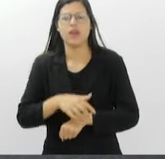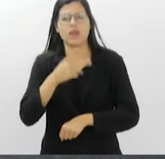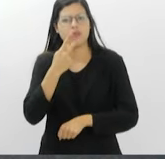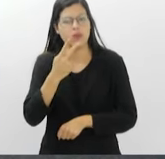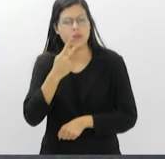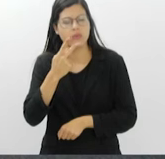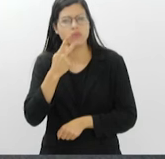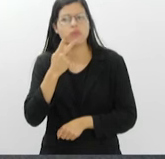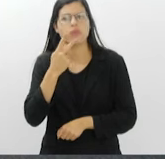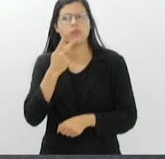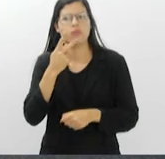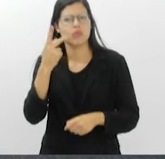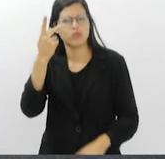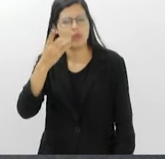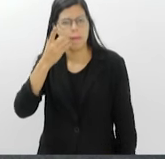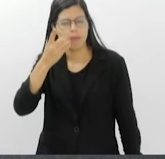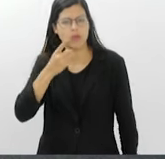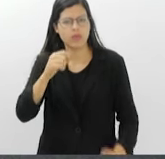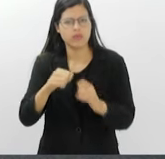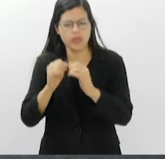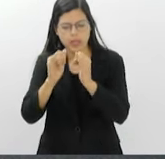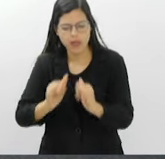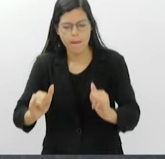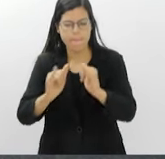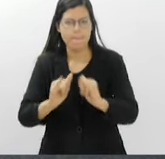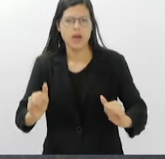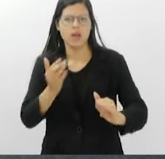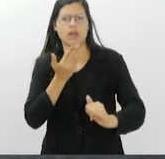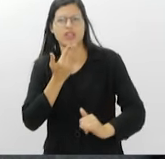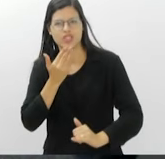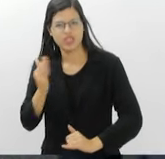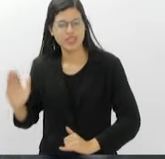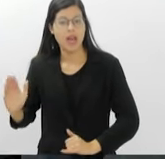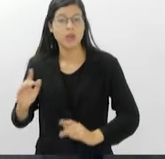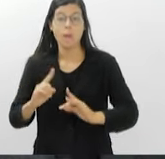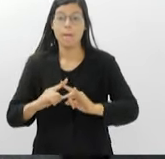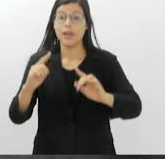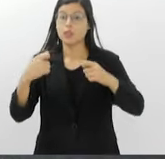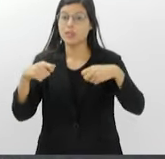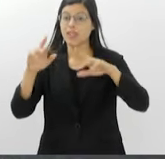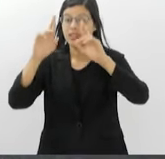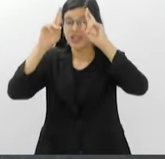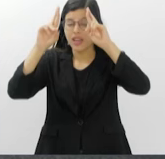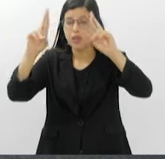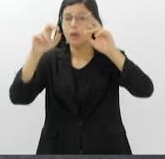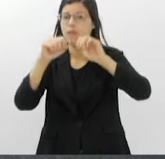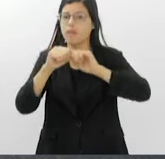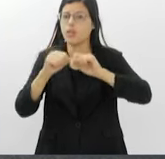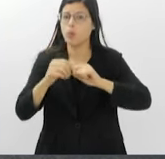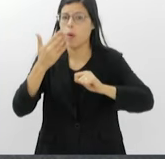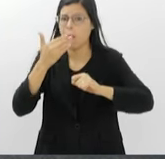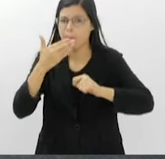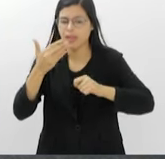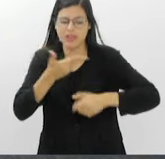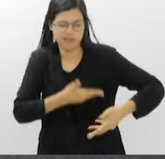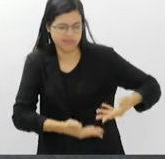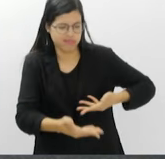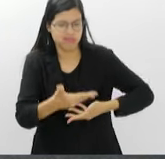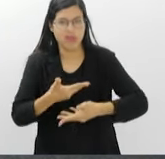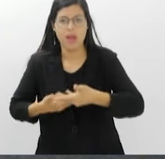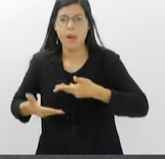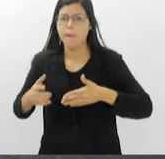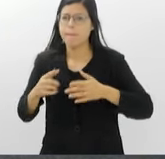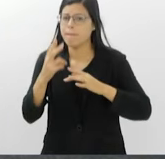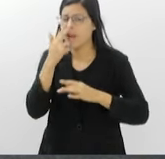os contraditórios, mas se respeitassem. Perfeitamente. O senhor fez um almoço para isso. E parece que quem foi ao almoço era